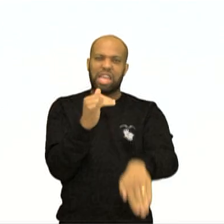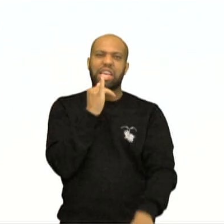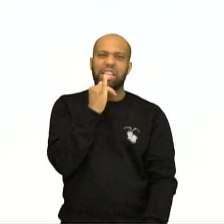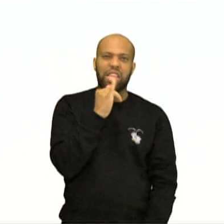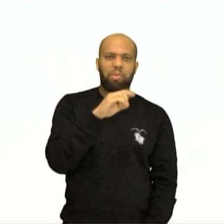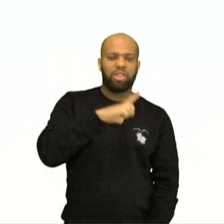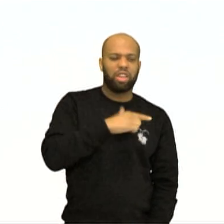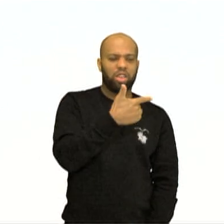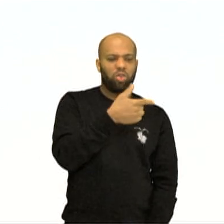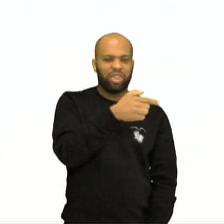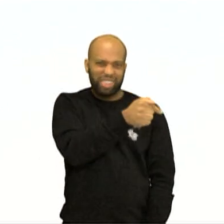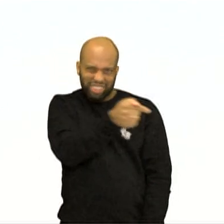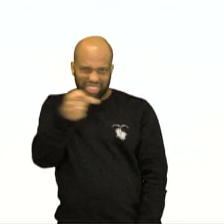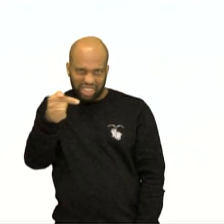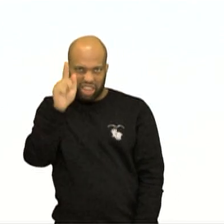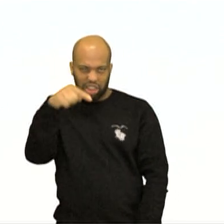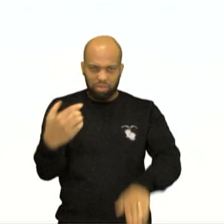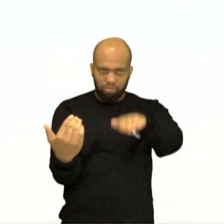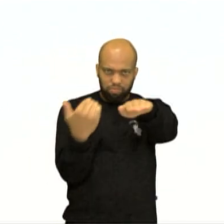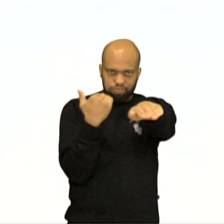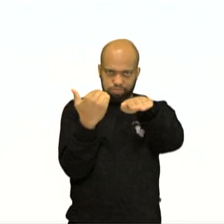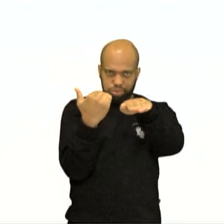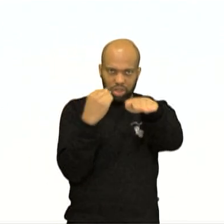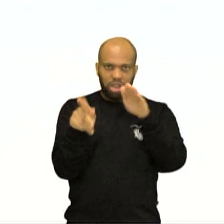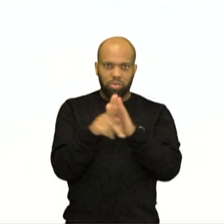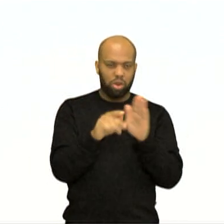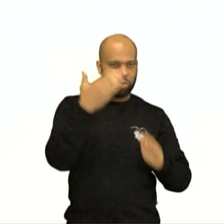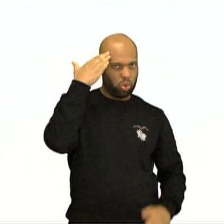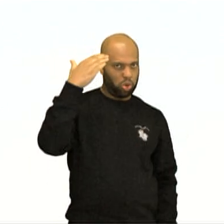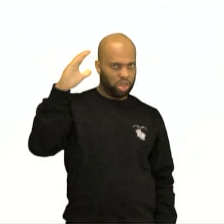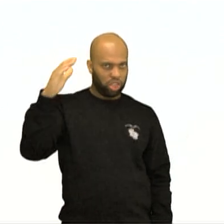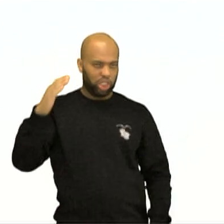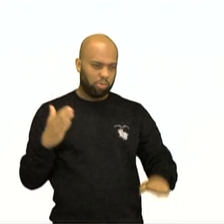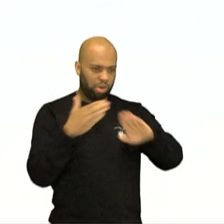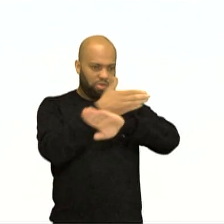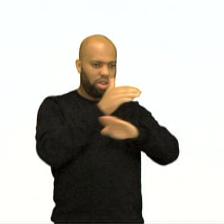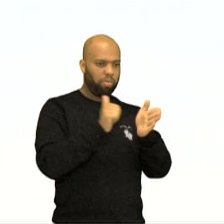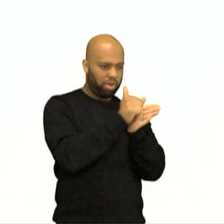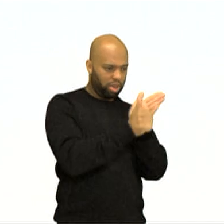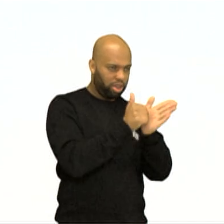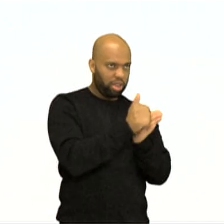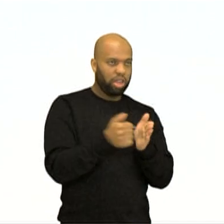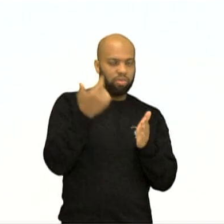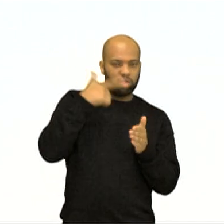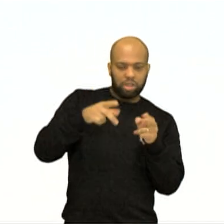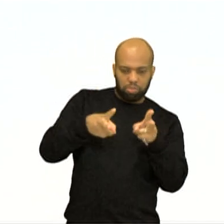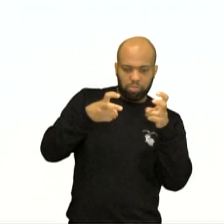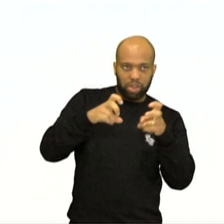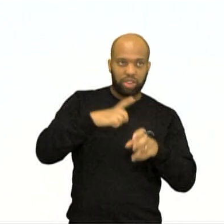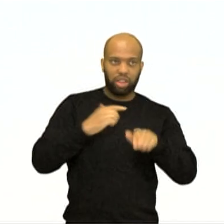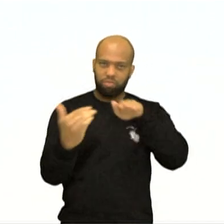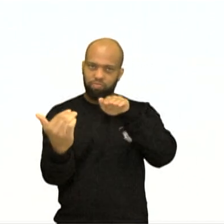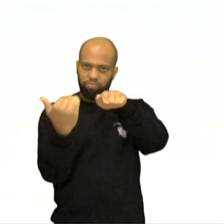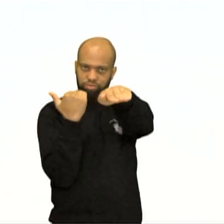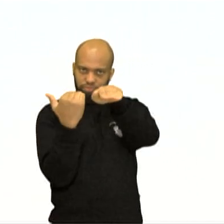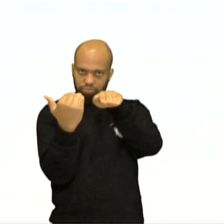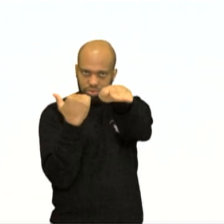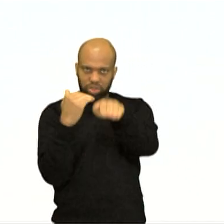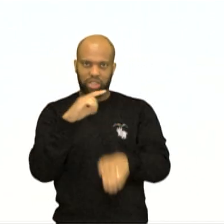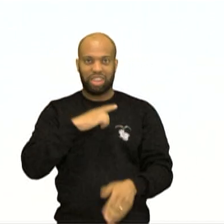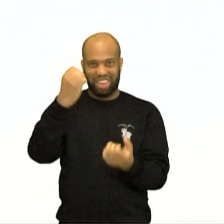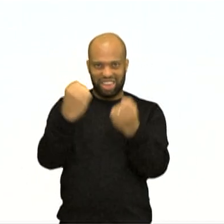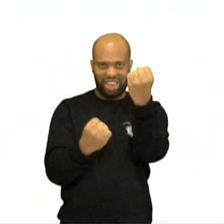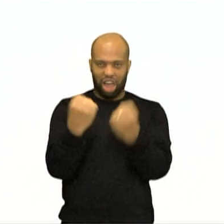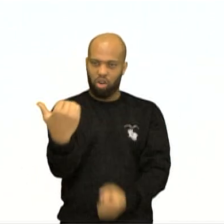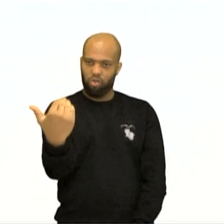desce aqui, por exemplo, de Curitiba para Paranaguá. E o que acontece? A gente está percebendo que em ambos os lados tem dois carros em movimento,